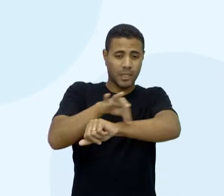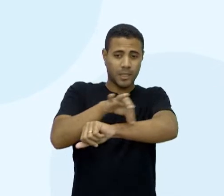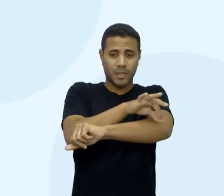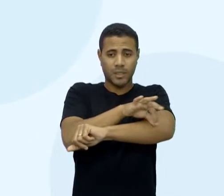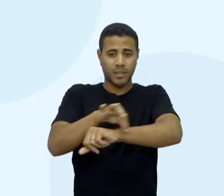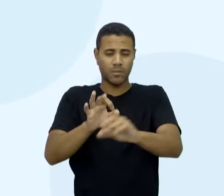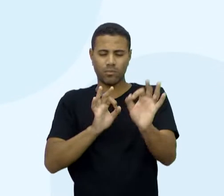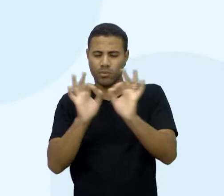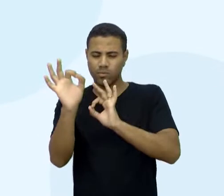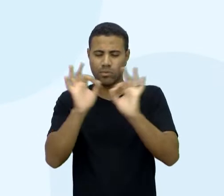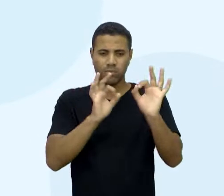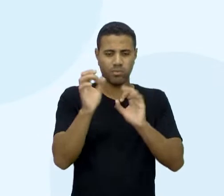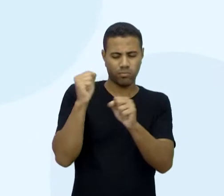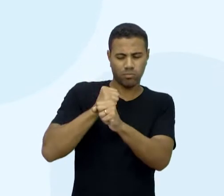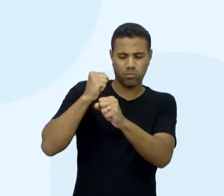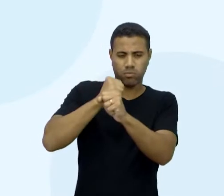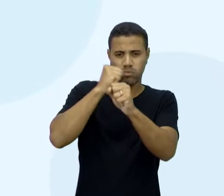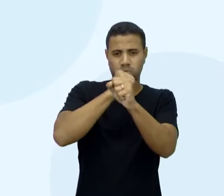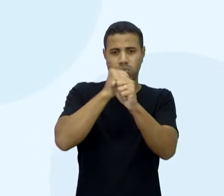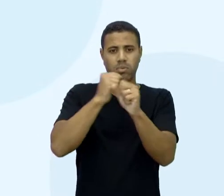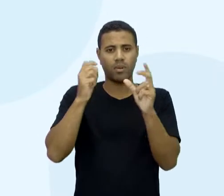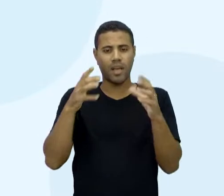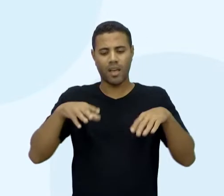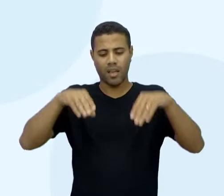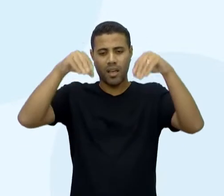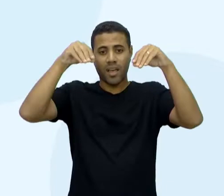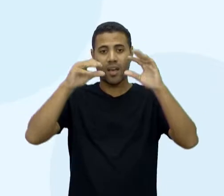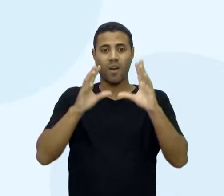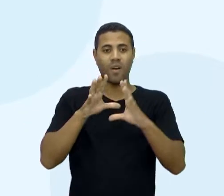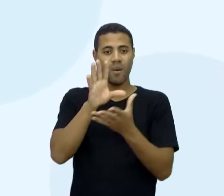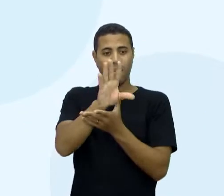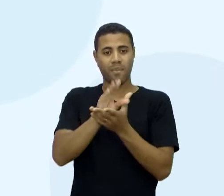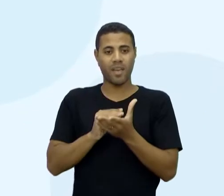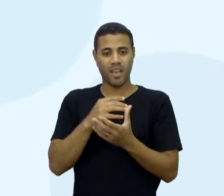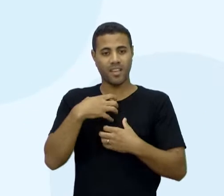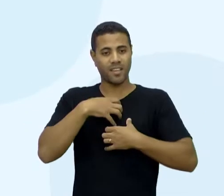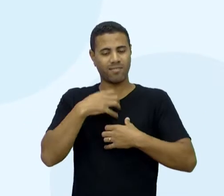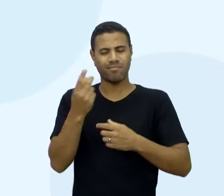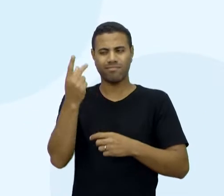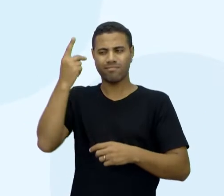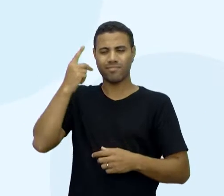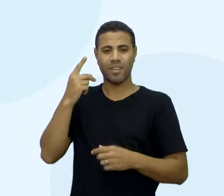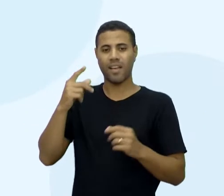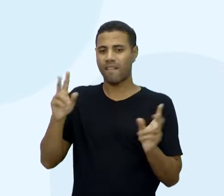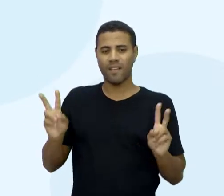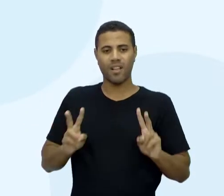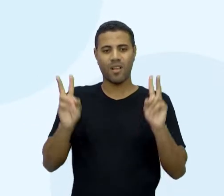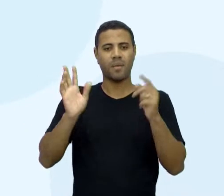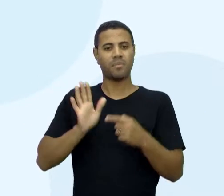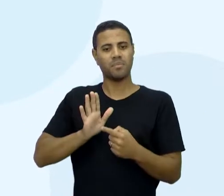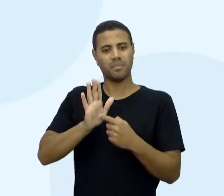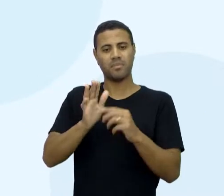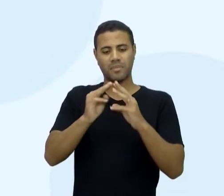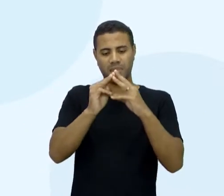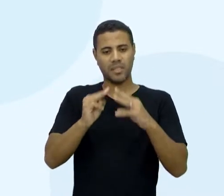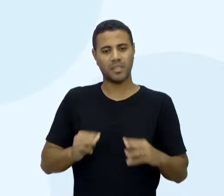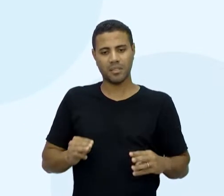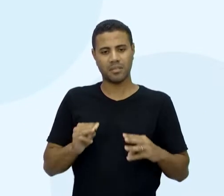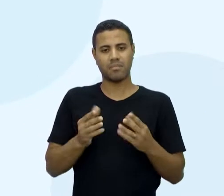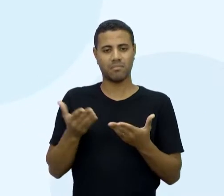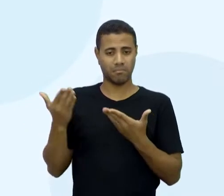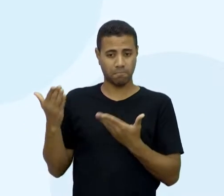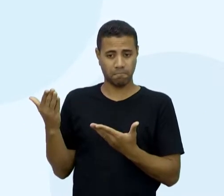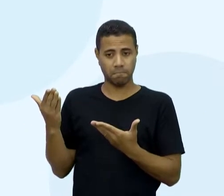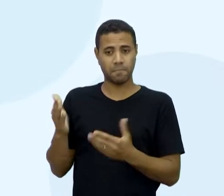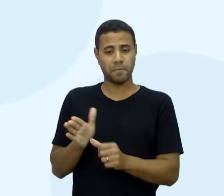Idade Média e entra o período moderno, eles querem recuperar esses valores antigos e por isso que o Museu de Ashmolean, que é o